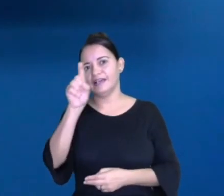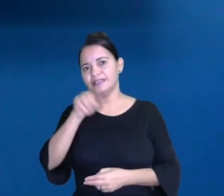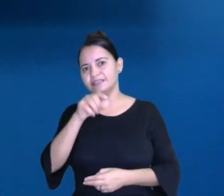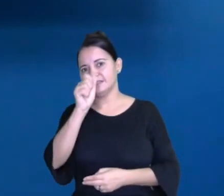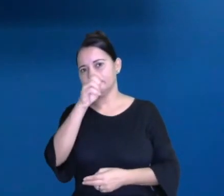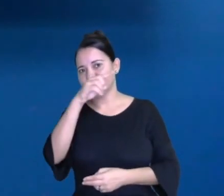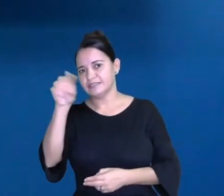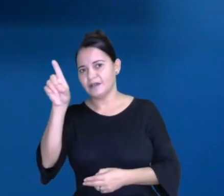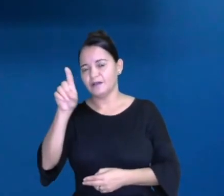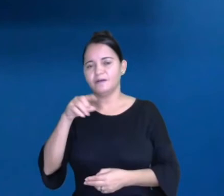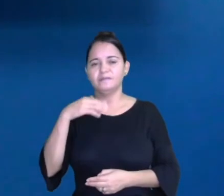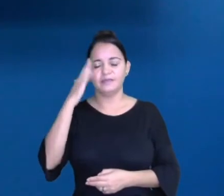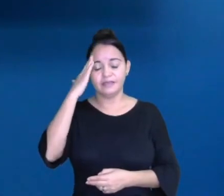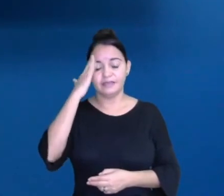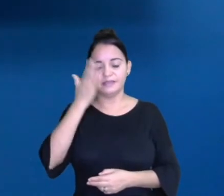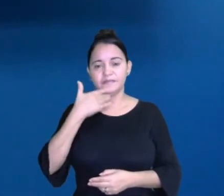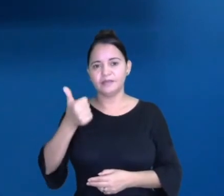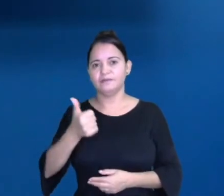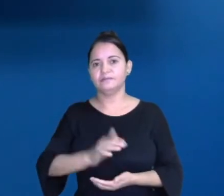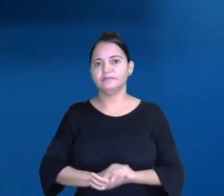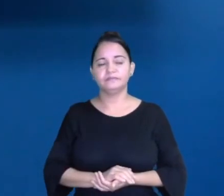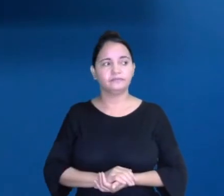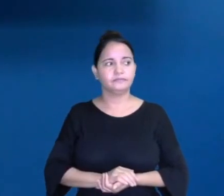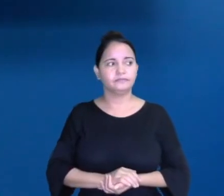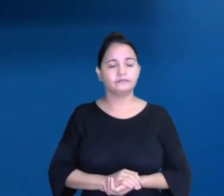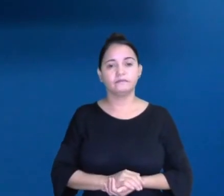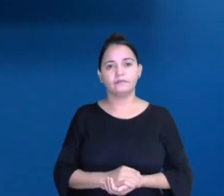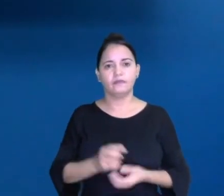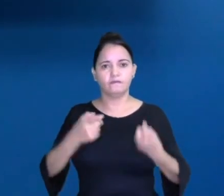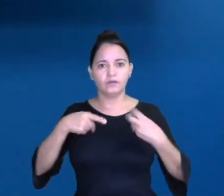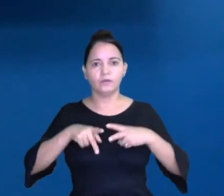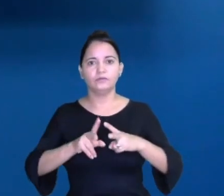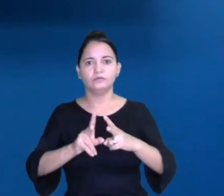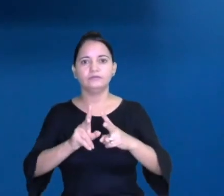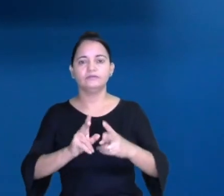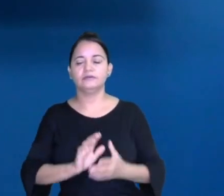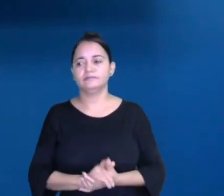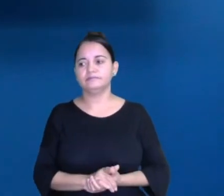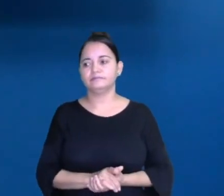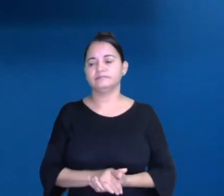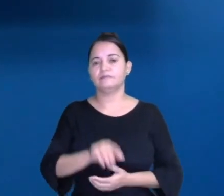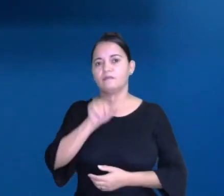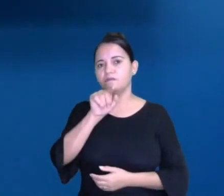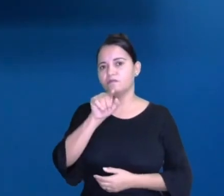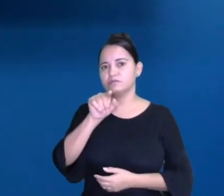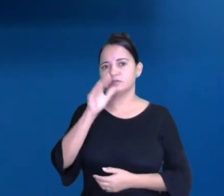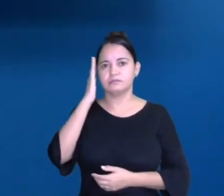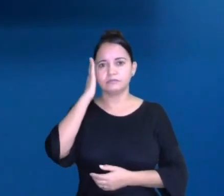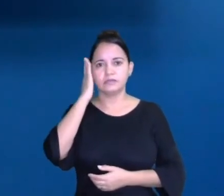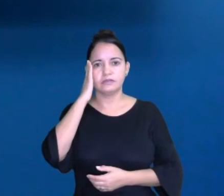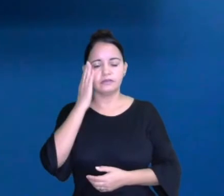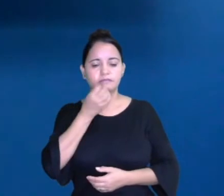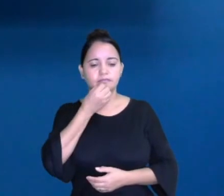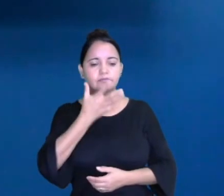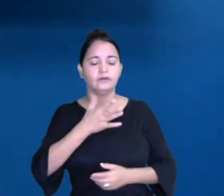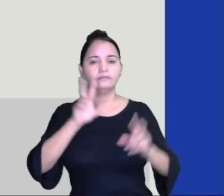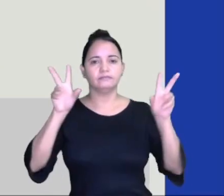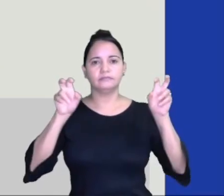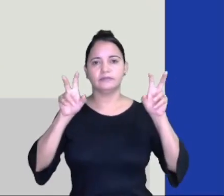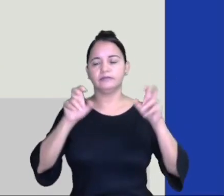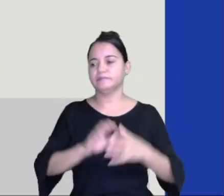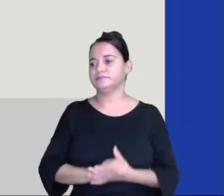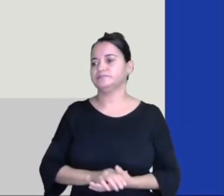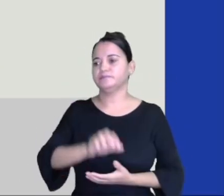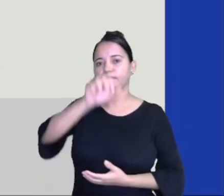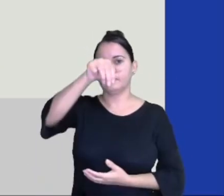gente possa compreender um pouquinho. A gente vai na sequência aos poucos, porque eu quero que você compreenda muito bem o tema. Então,